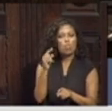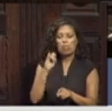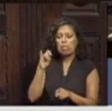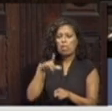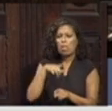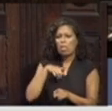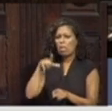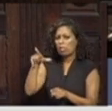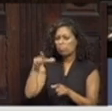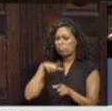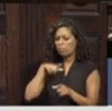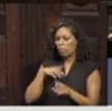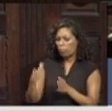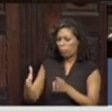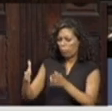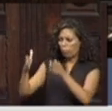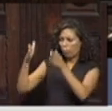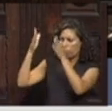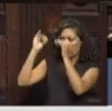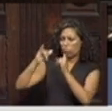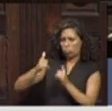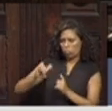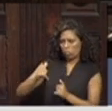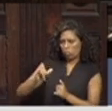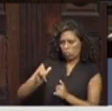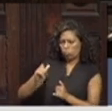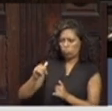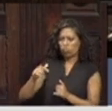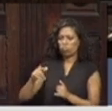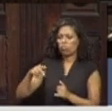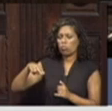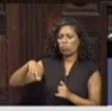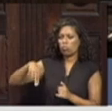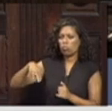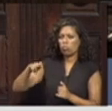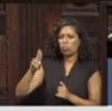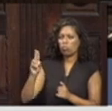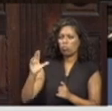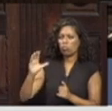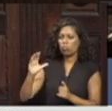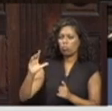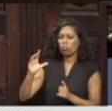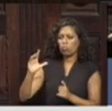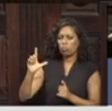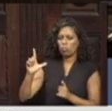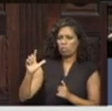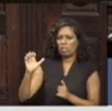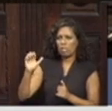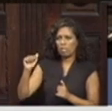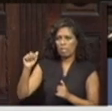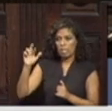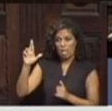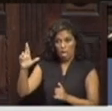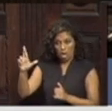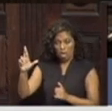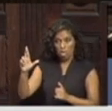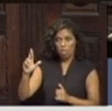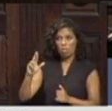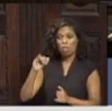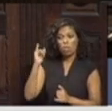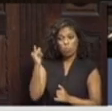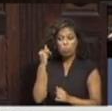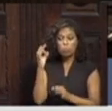construção, obra inclusive que anda meio interrompida e que precisa ser concluída para o bem do sistema elétrico brasileiro, ou pelo